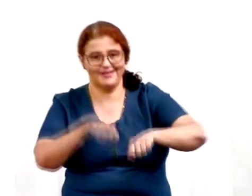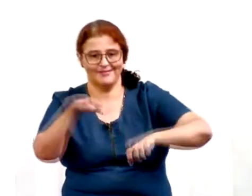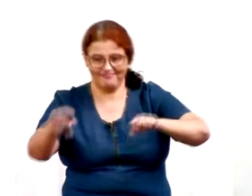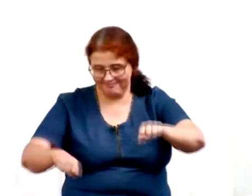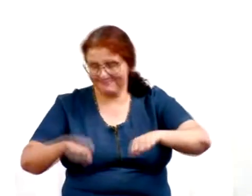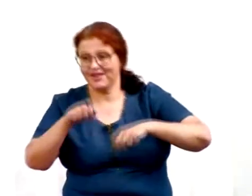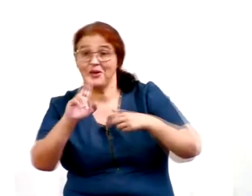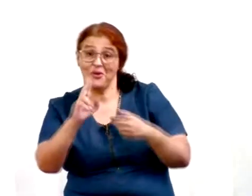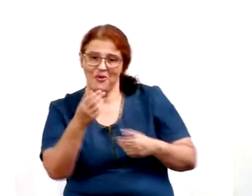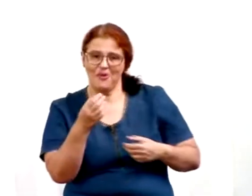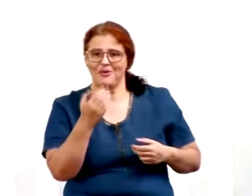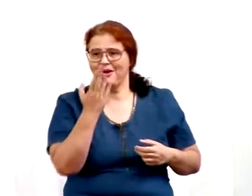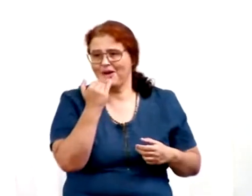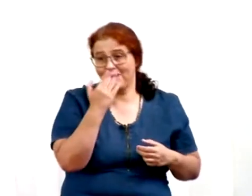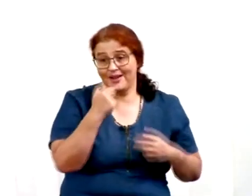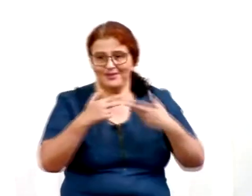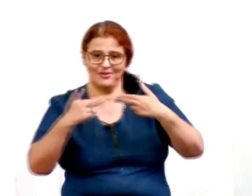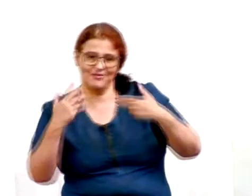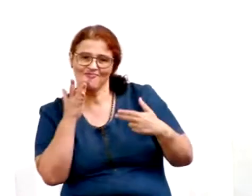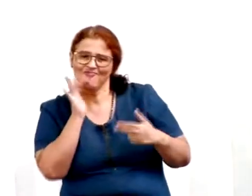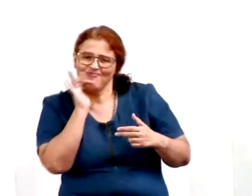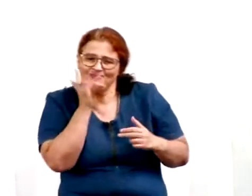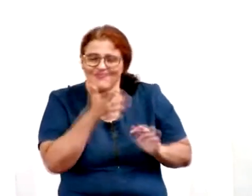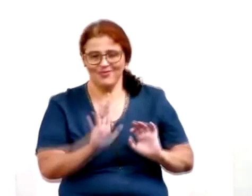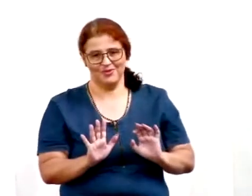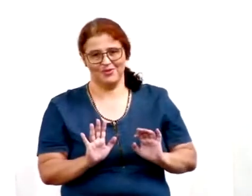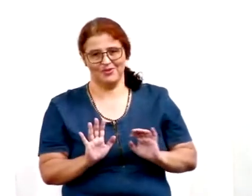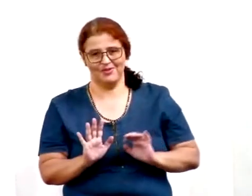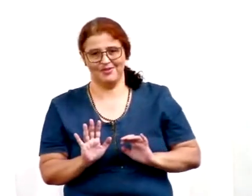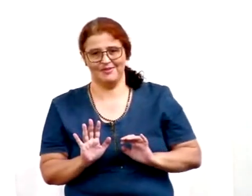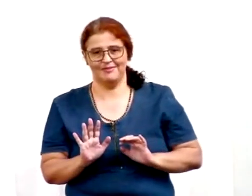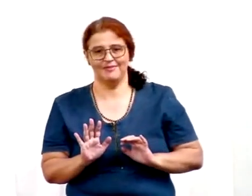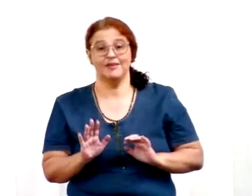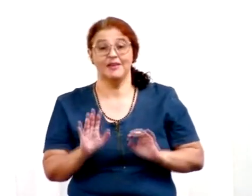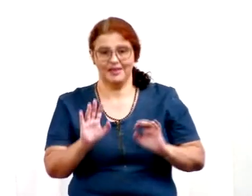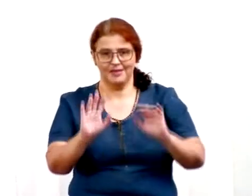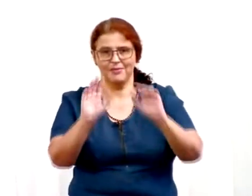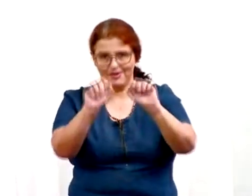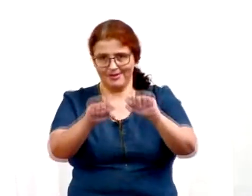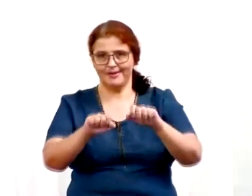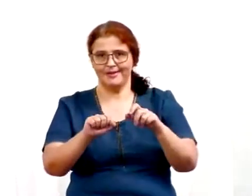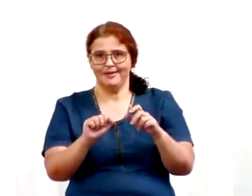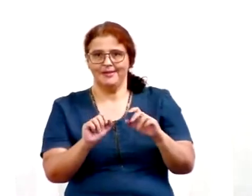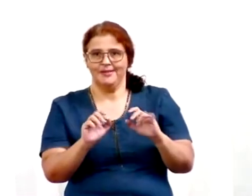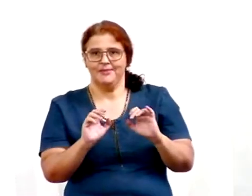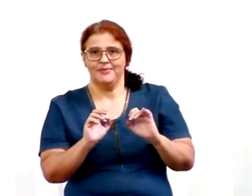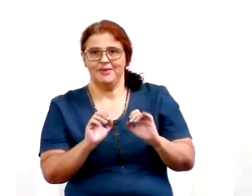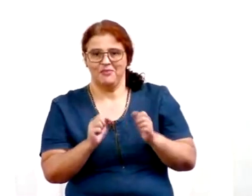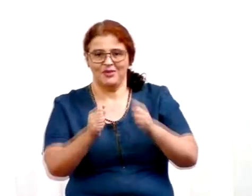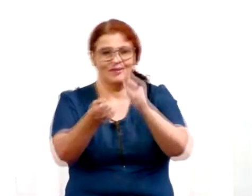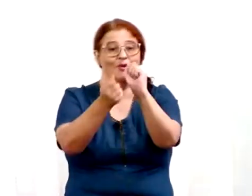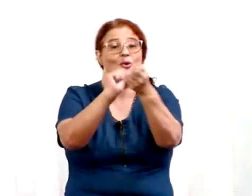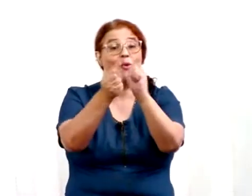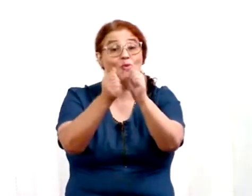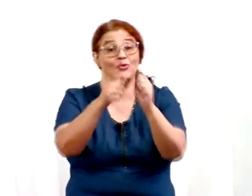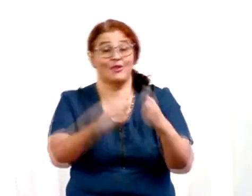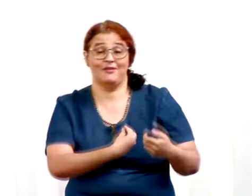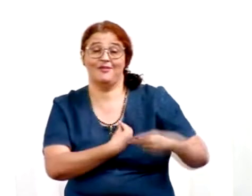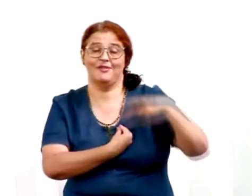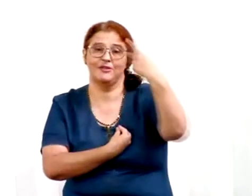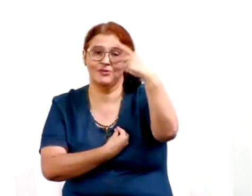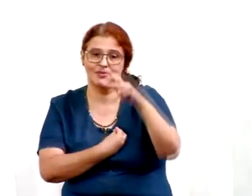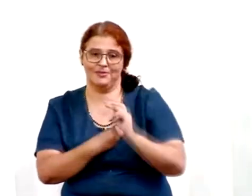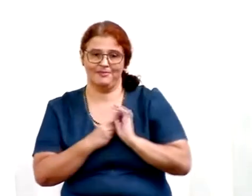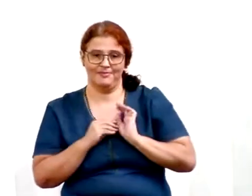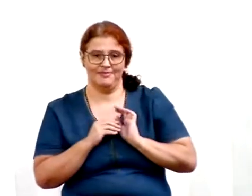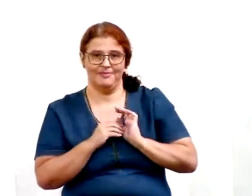ou tantas outras coisas que podem dominar você, que podem controlar você, de uma forma